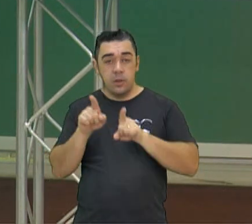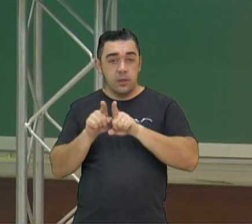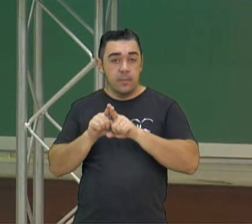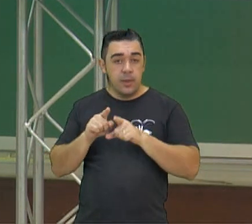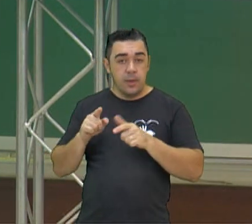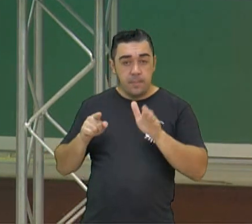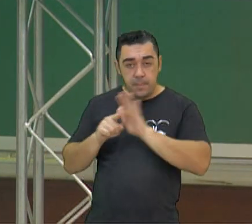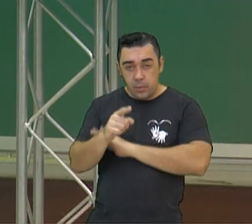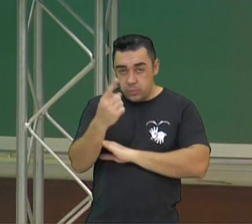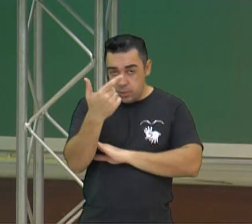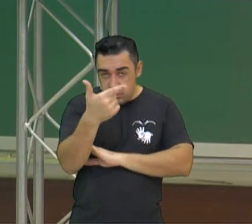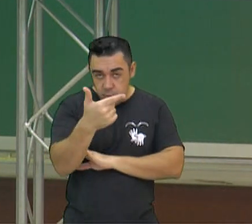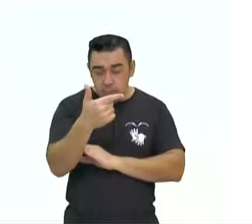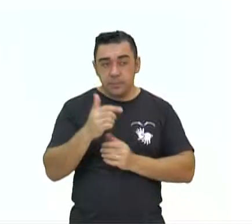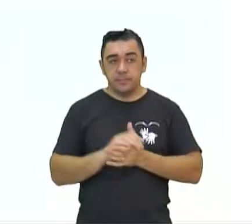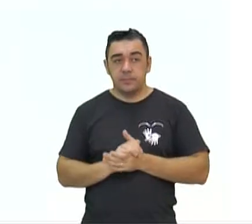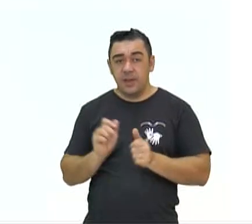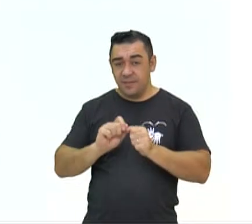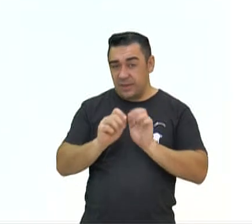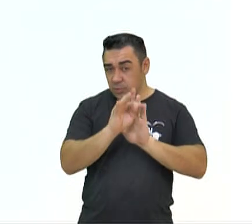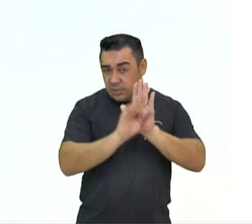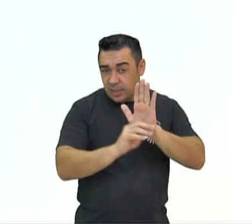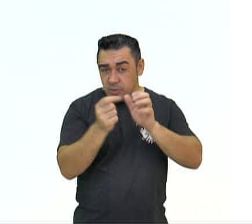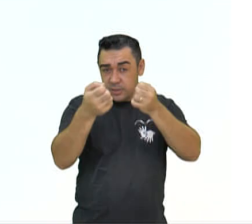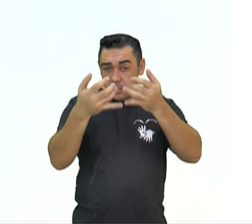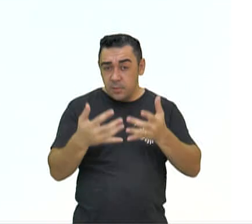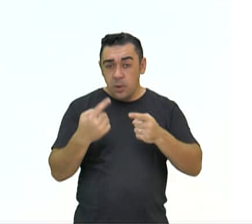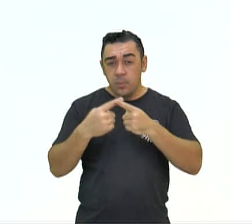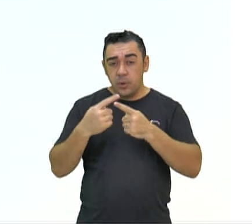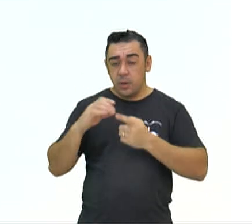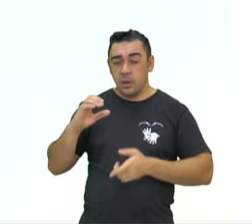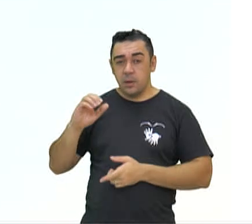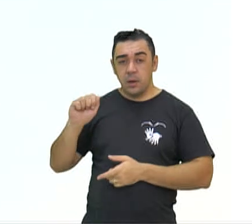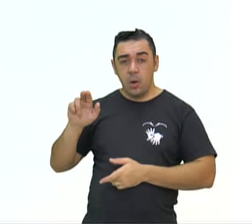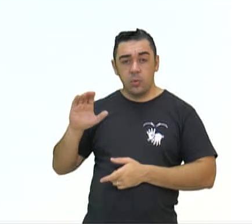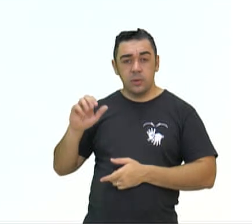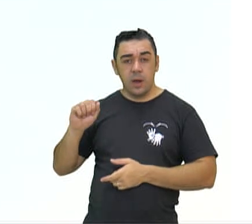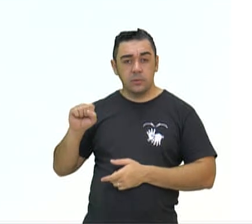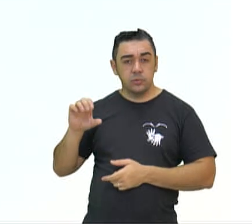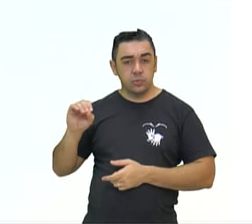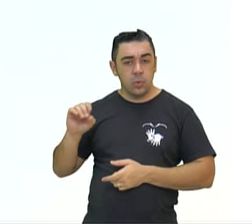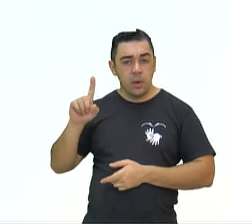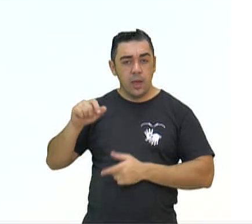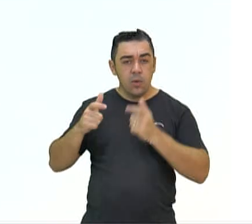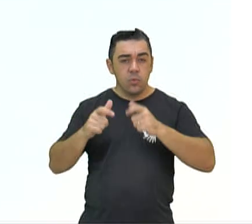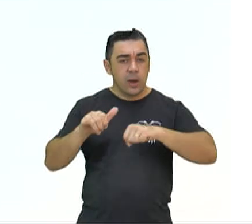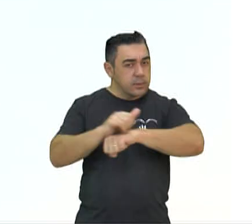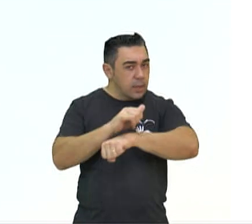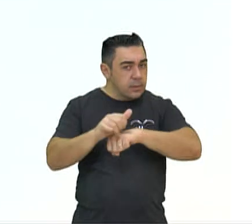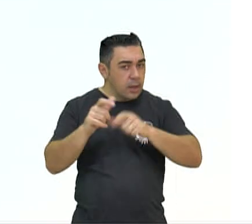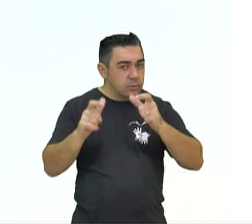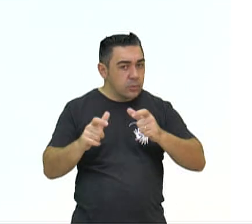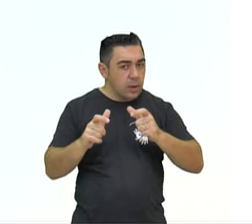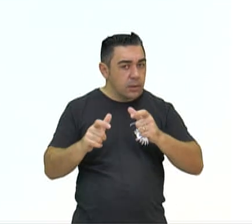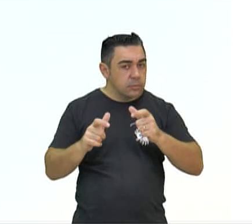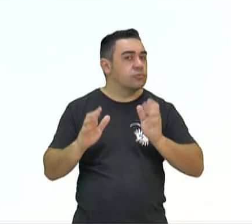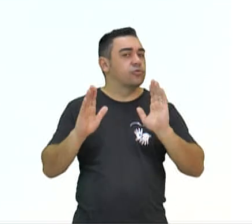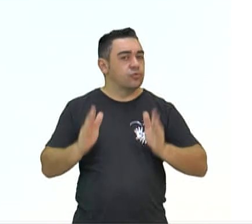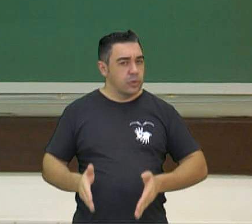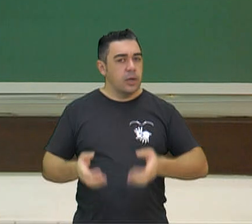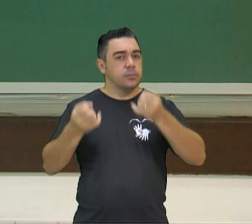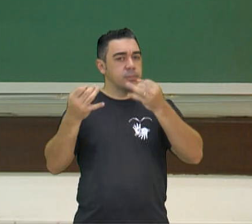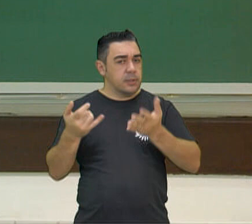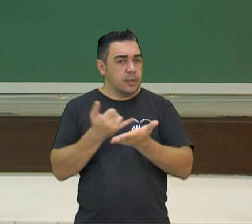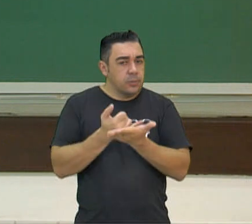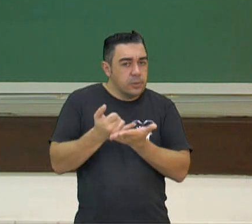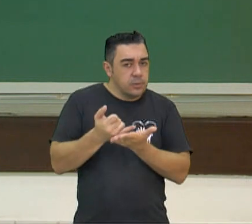questão 2, para nós pensarmos. Elabore um texto que explique por que o Cáucaso é considerado uma região estratégica. Falamos disso lá no